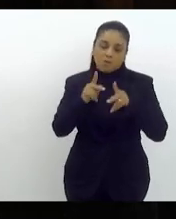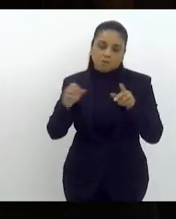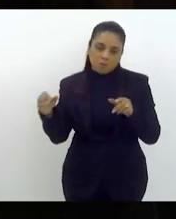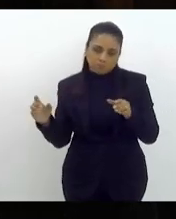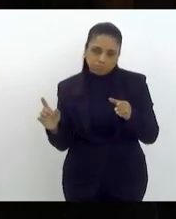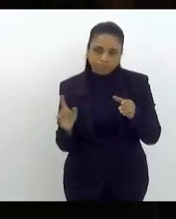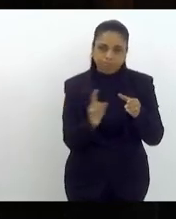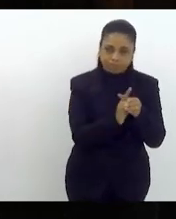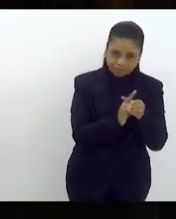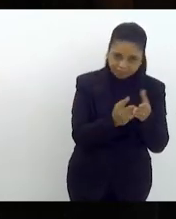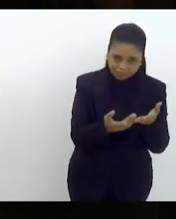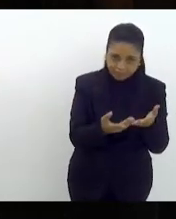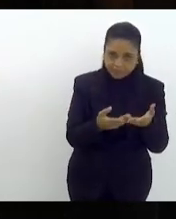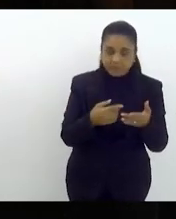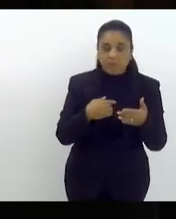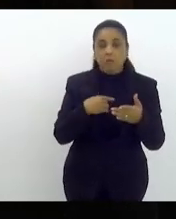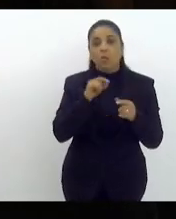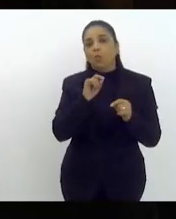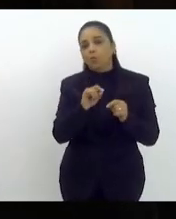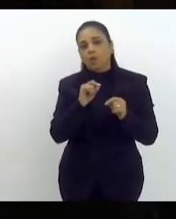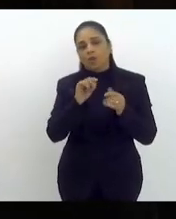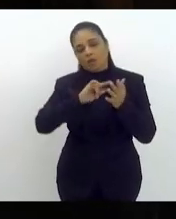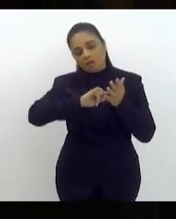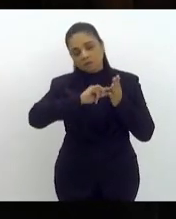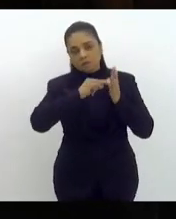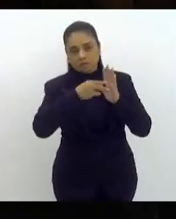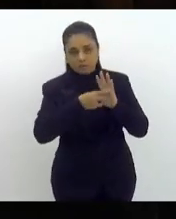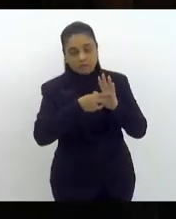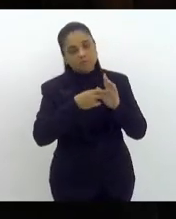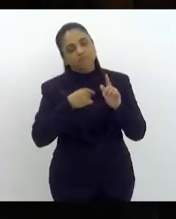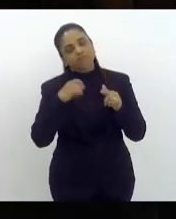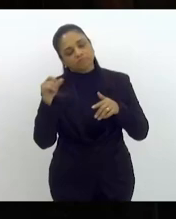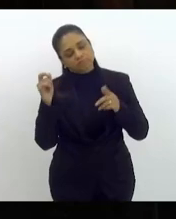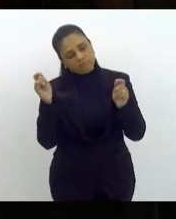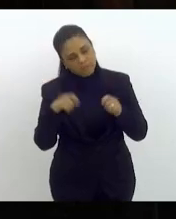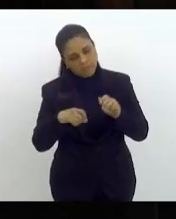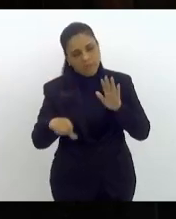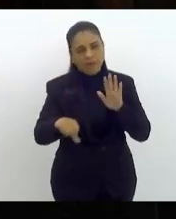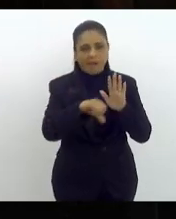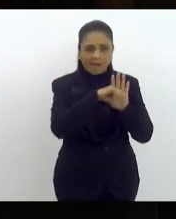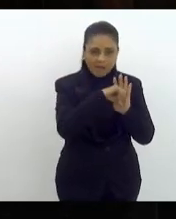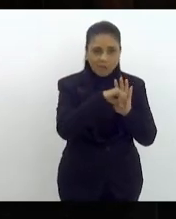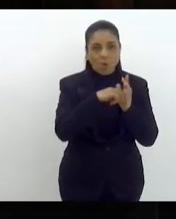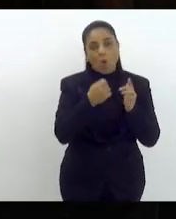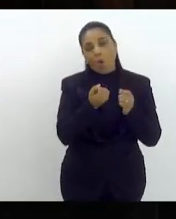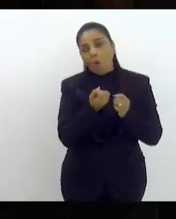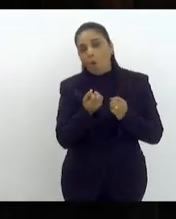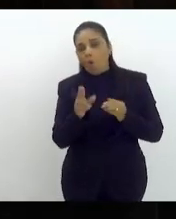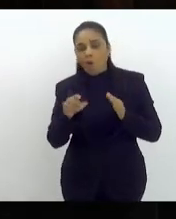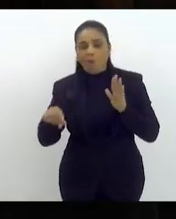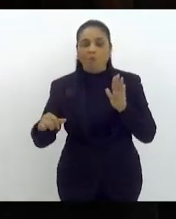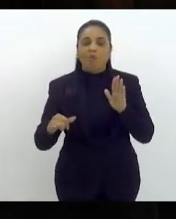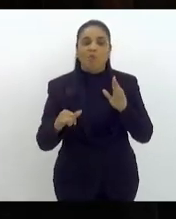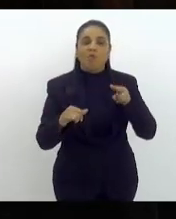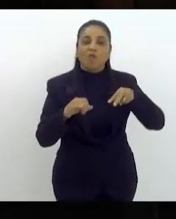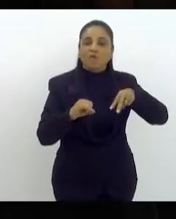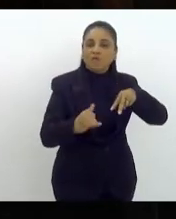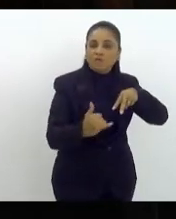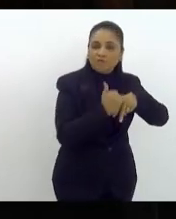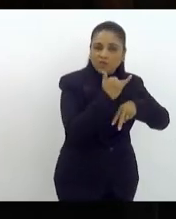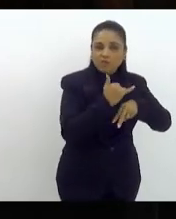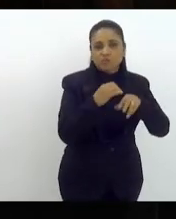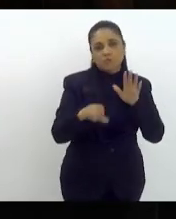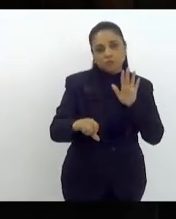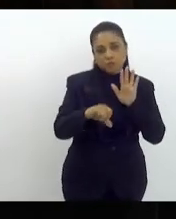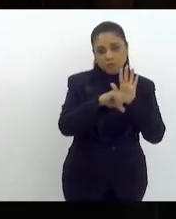com isso que estão sujeitos ao cometimento de crime a serem vítimas de crime as mazelas sociais brancos negros